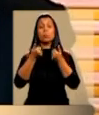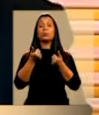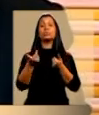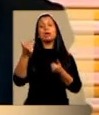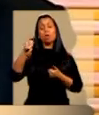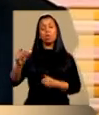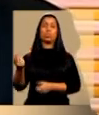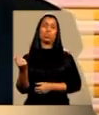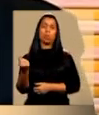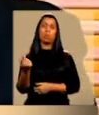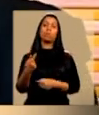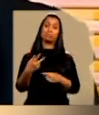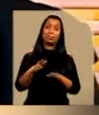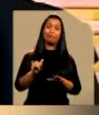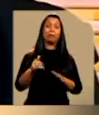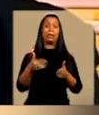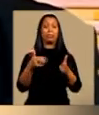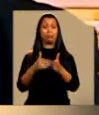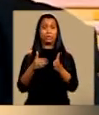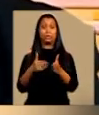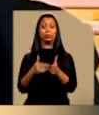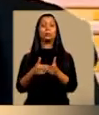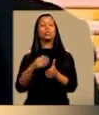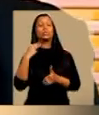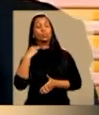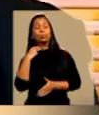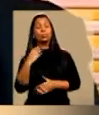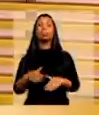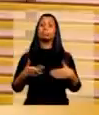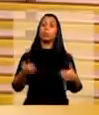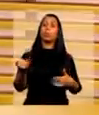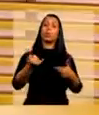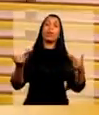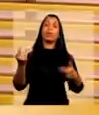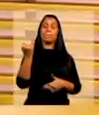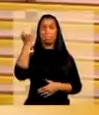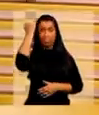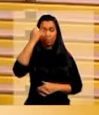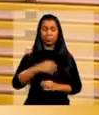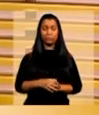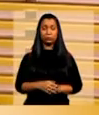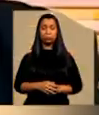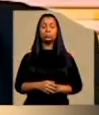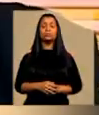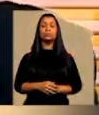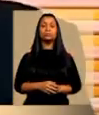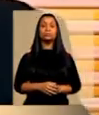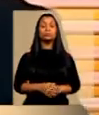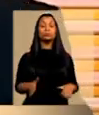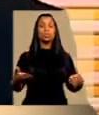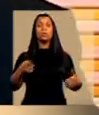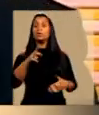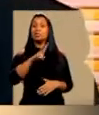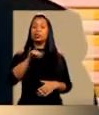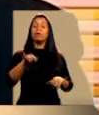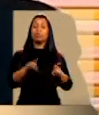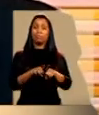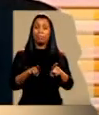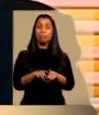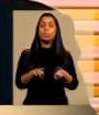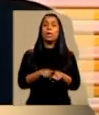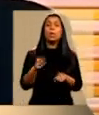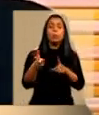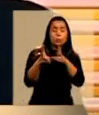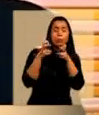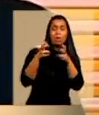é bom você ter um outro caixa, porque às vezes vai dar um impedimento de crédito no banco. Isso é importante. Sim. E fundamental. Você também